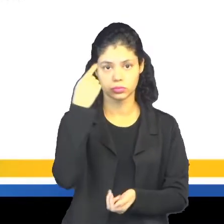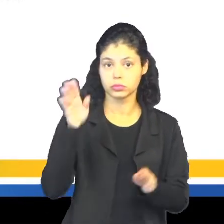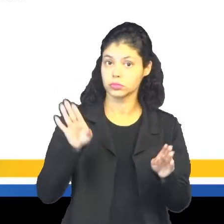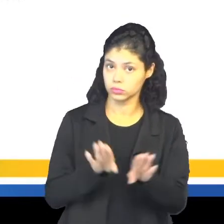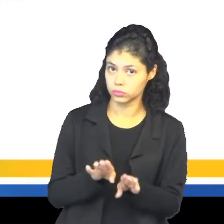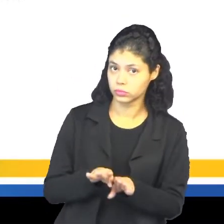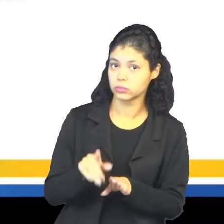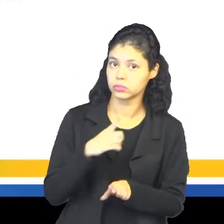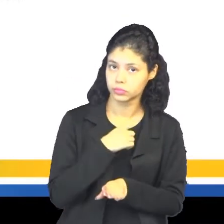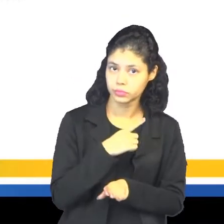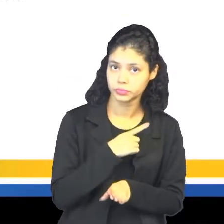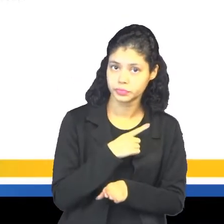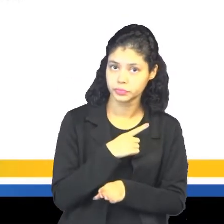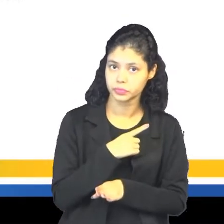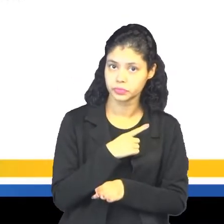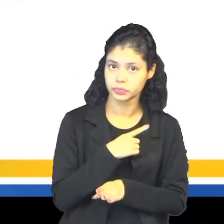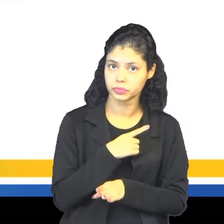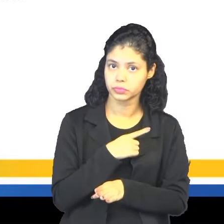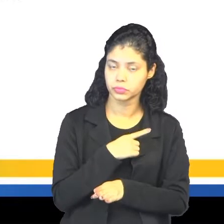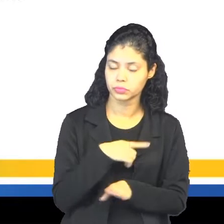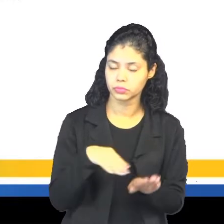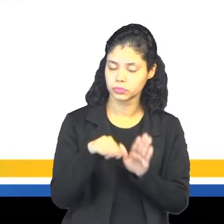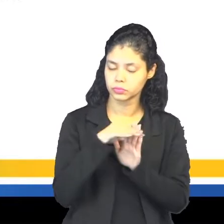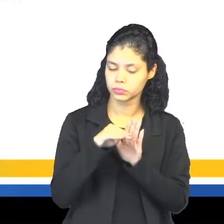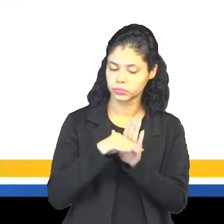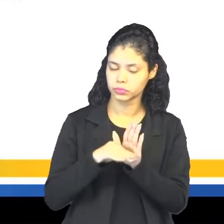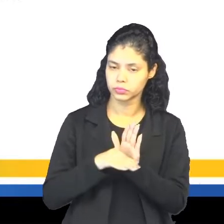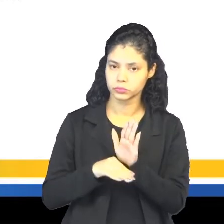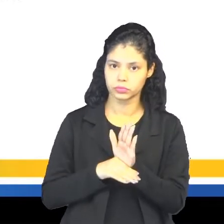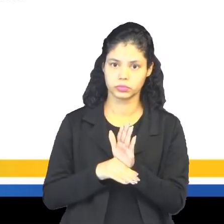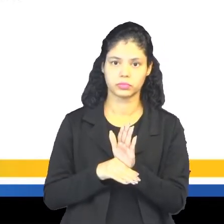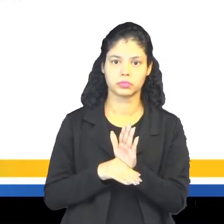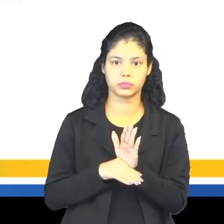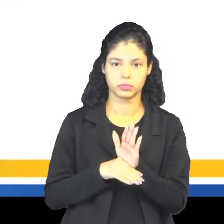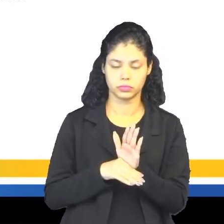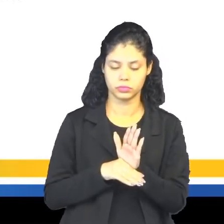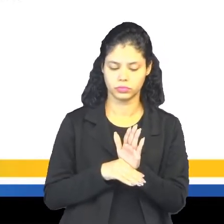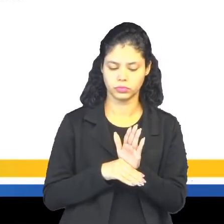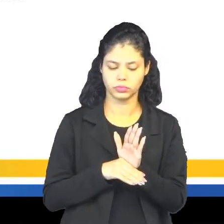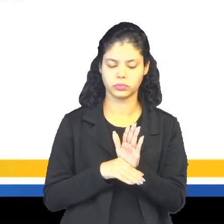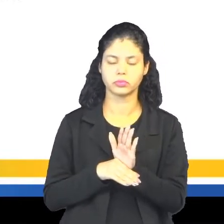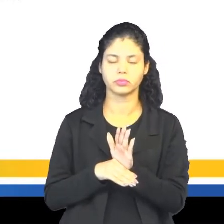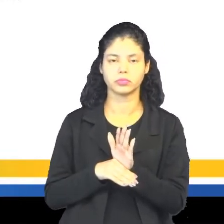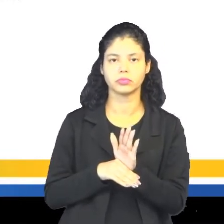tem um fator, né, que determina essa